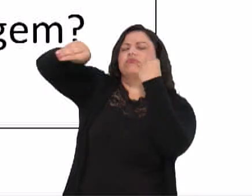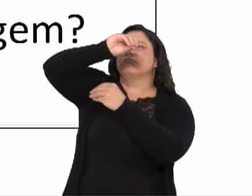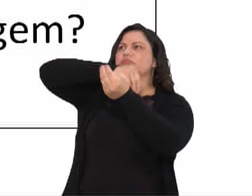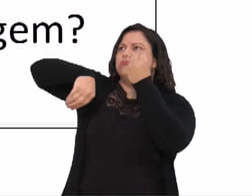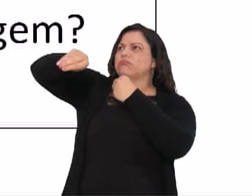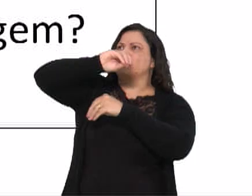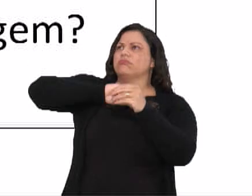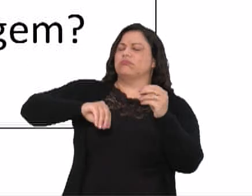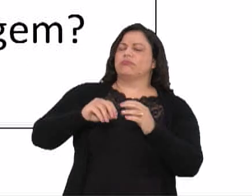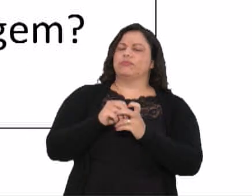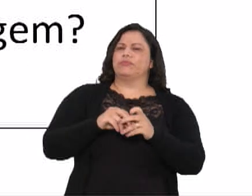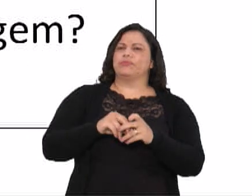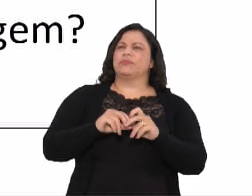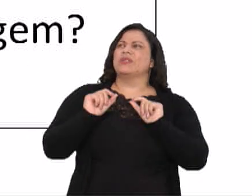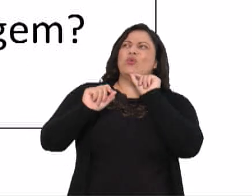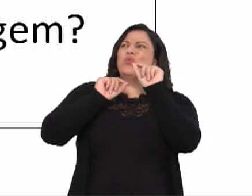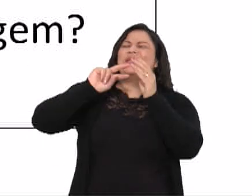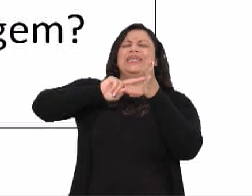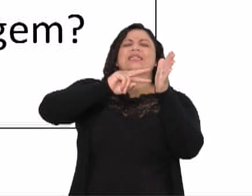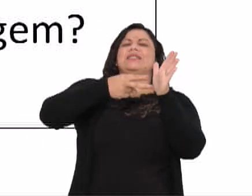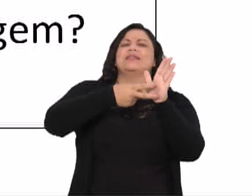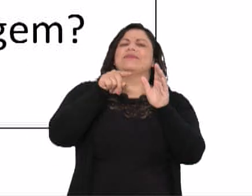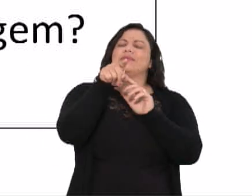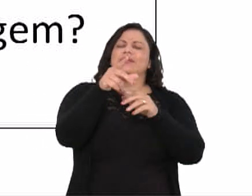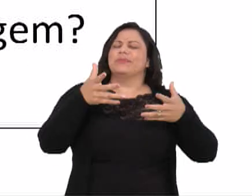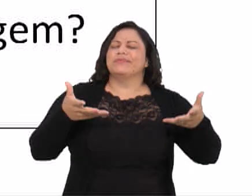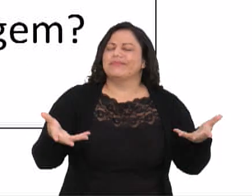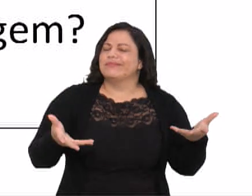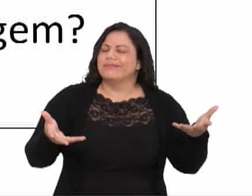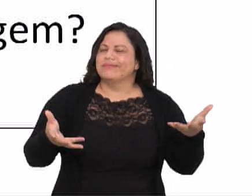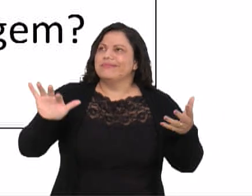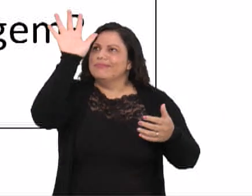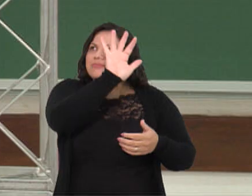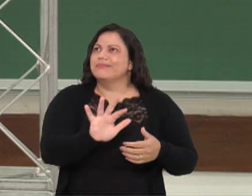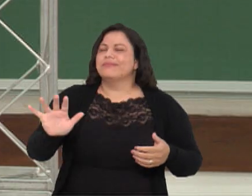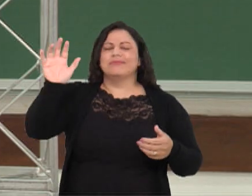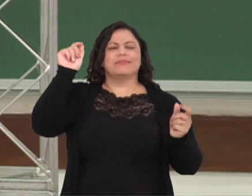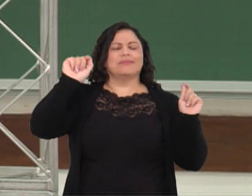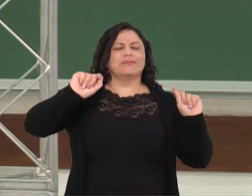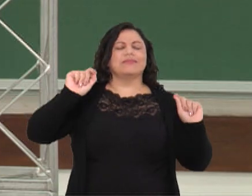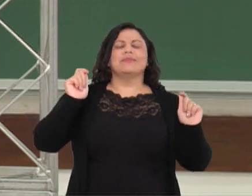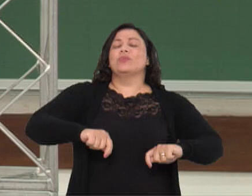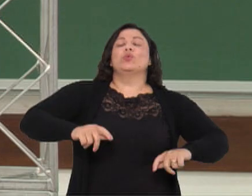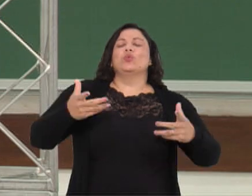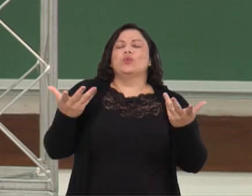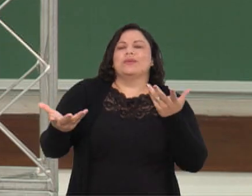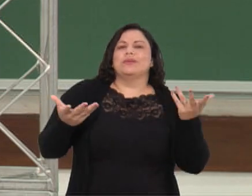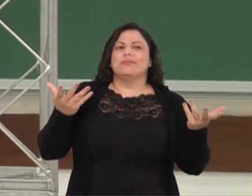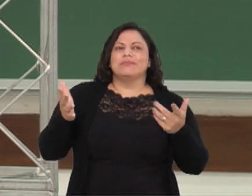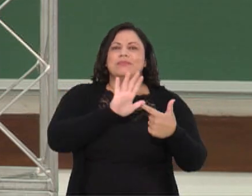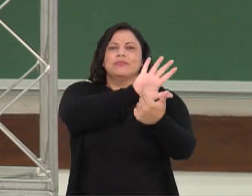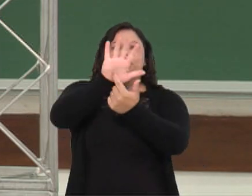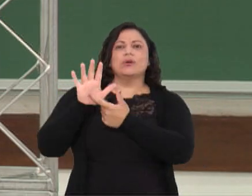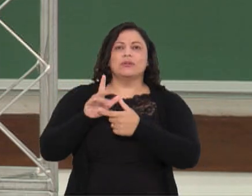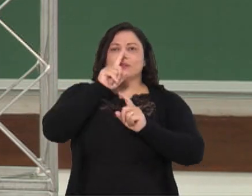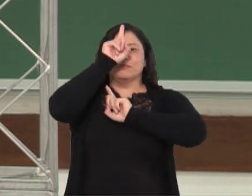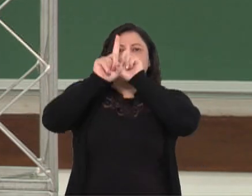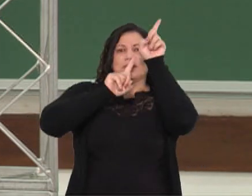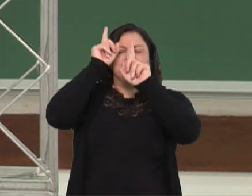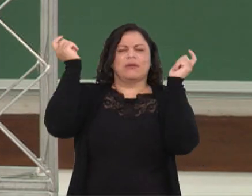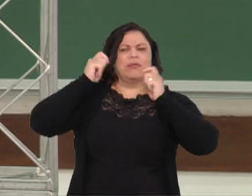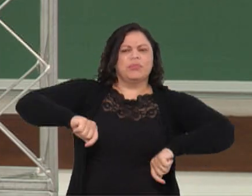que lhe parece significar essa imagem? Essa imagem mostra como as ideias podem estar